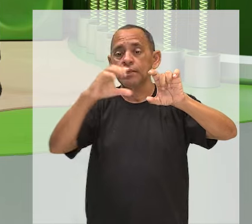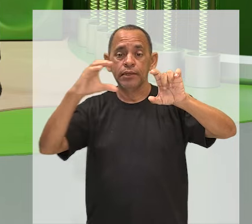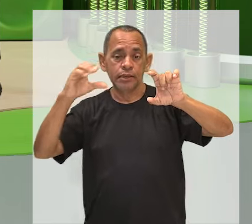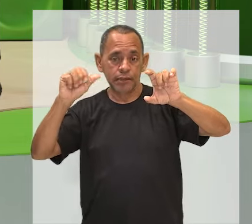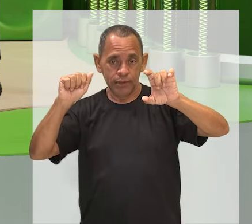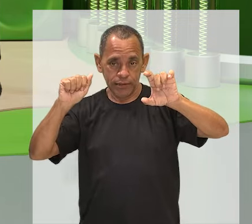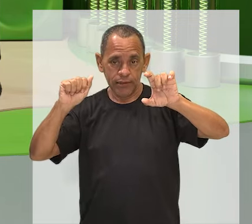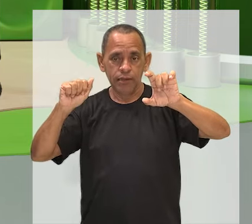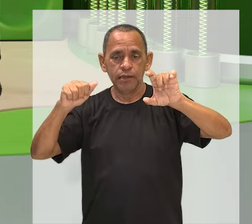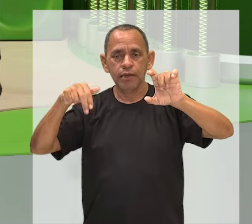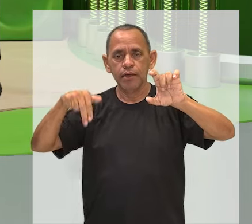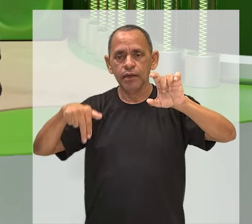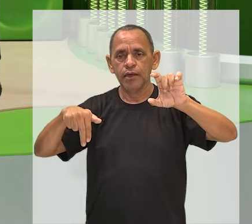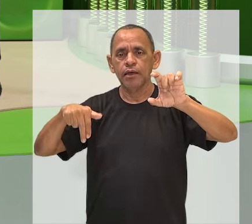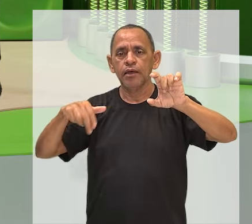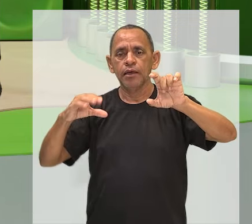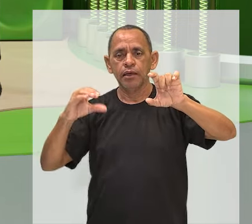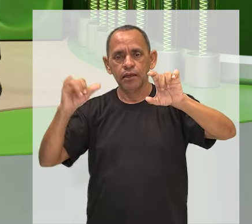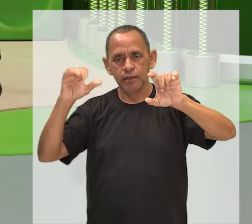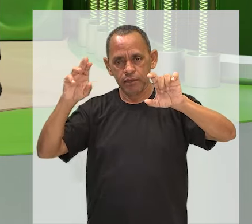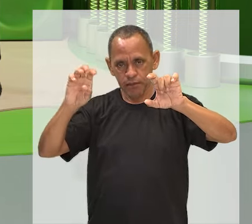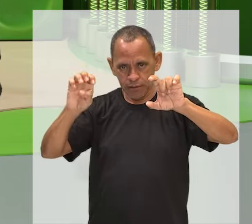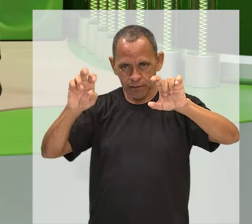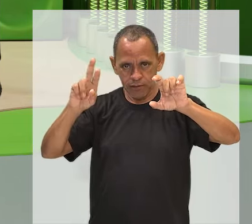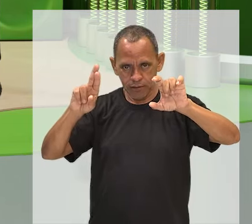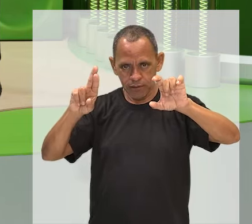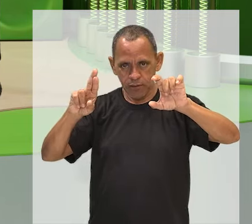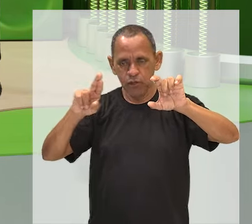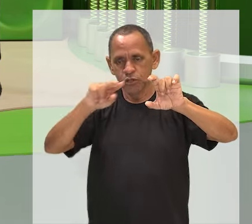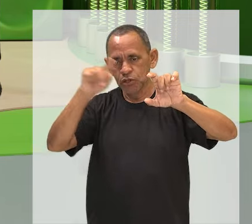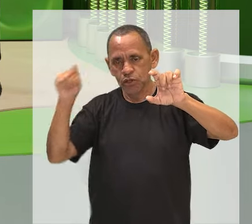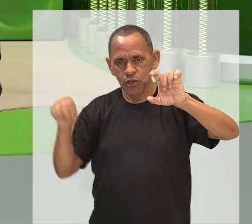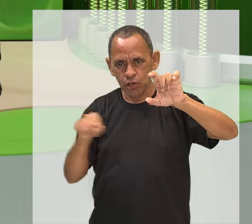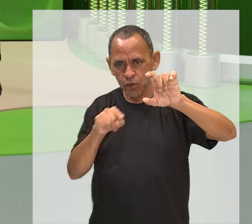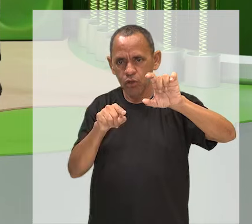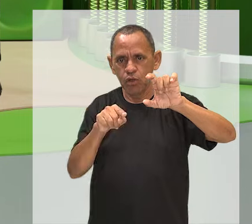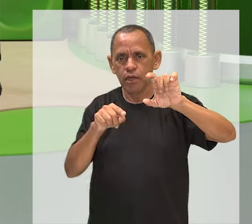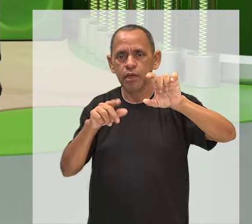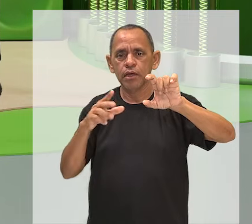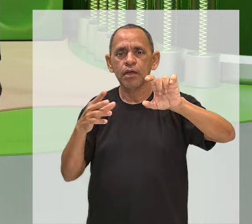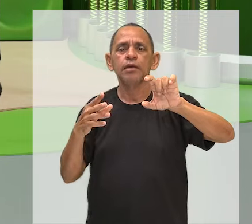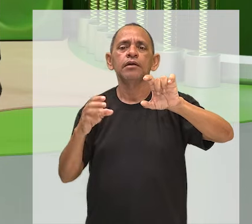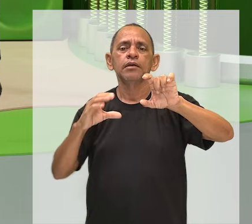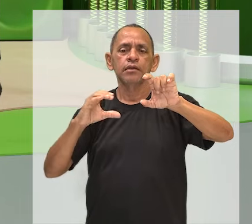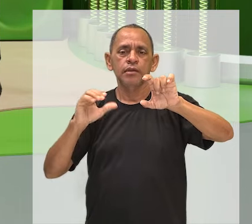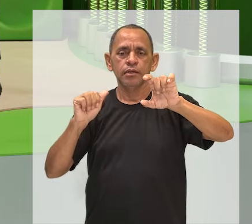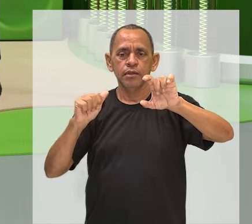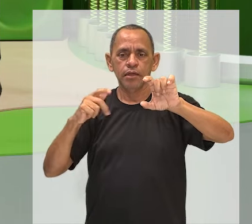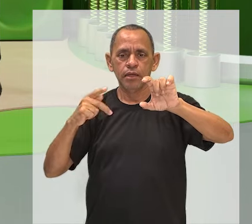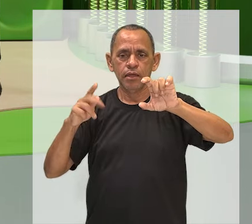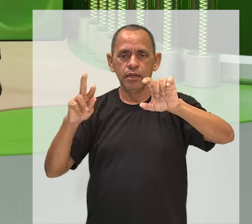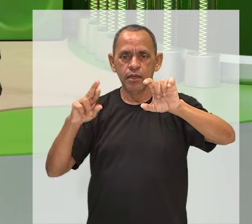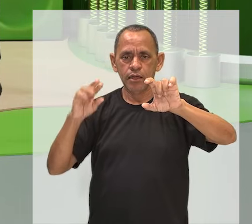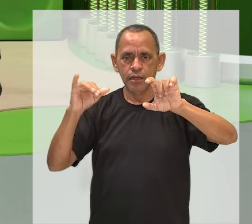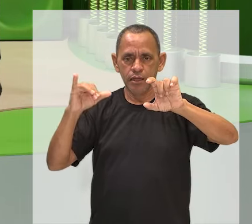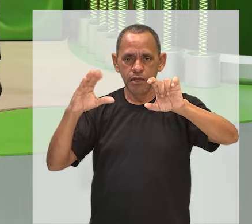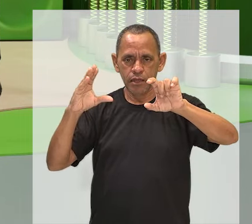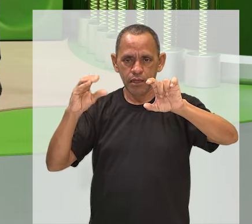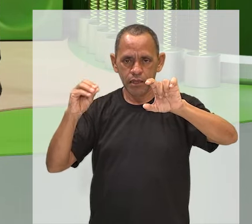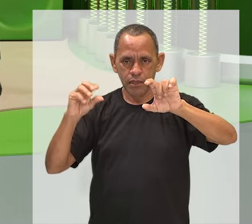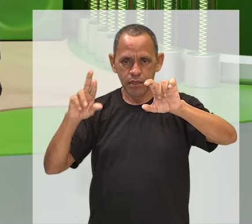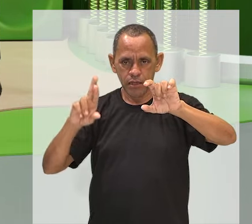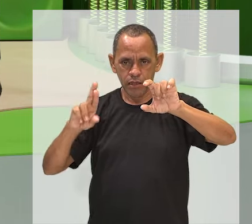graças aí ao elevado aquecimento da região, porque fica próxima à zona equatorial. Lembre-se aí que é nessa